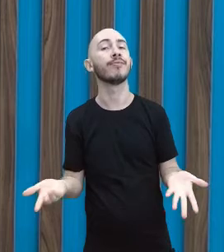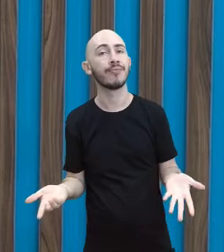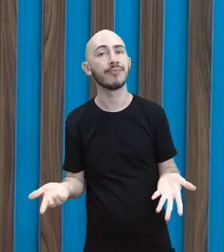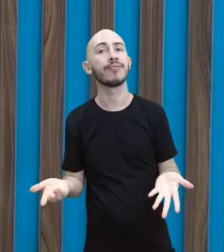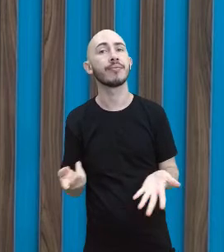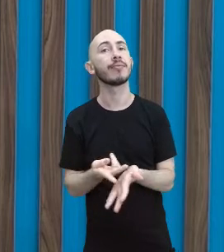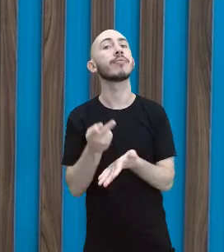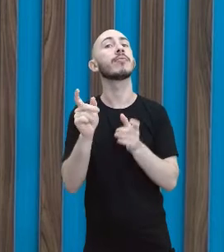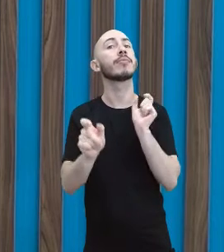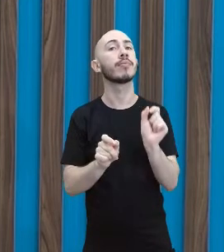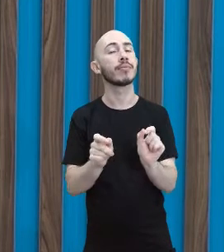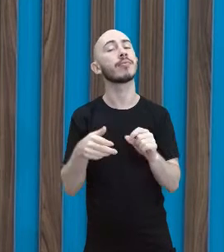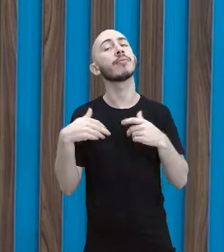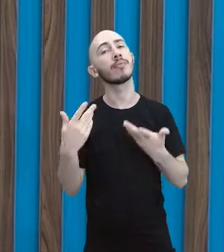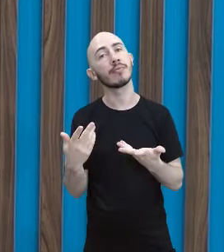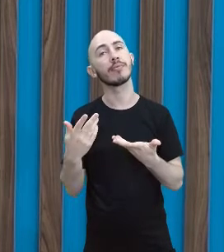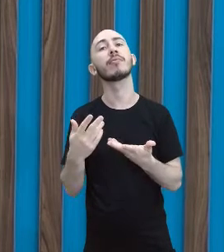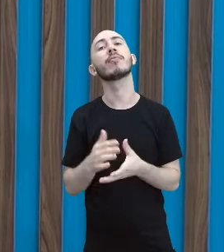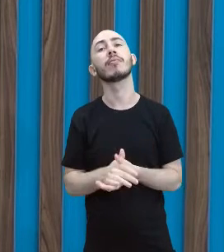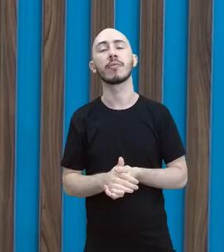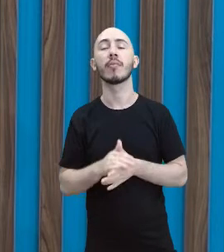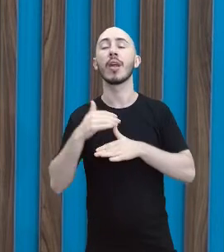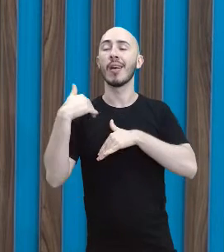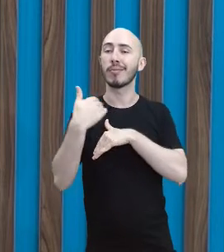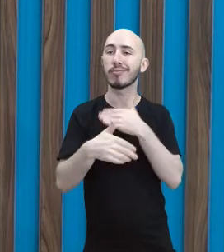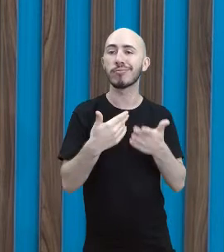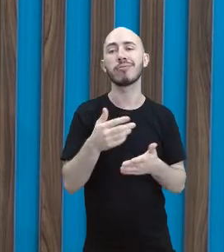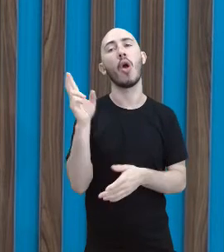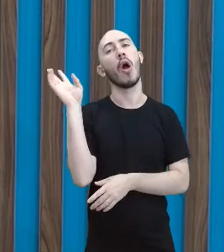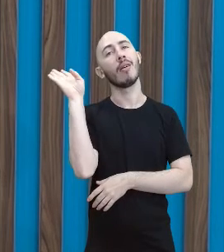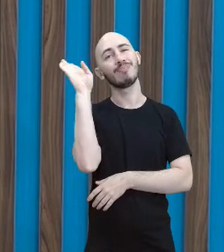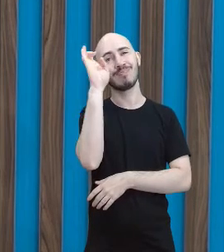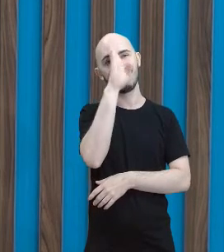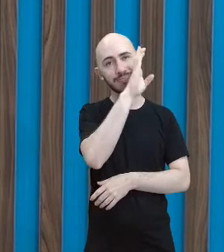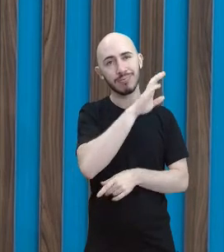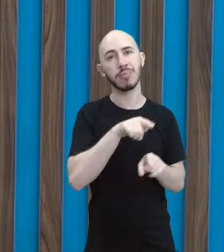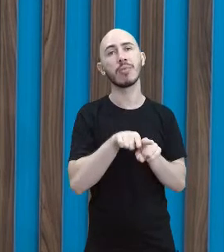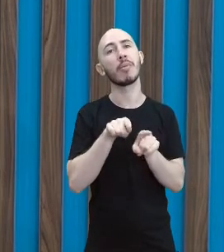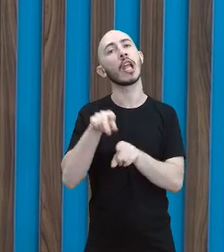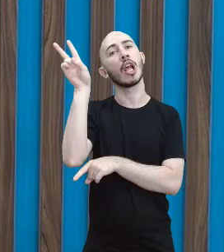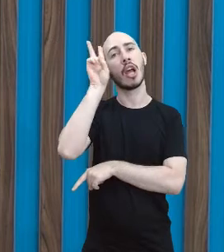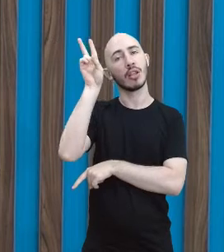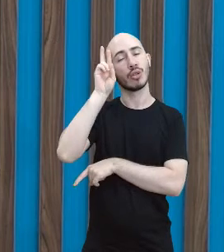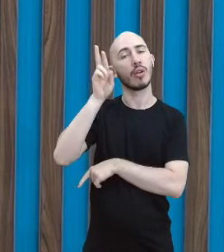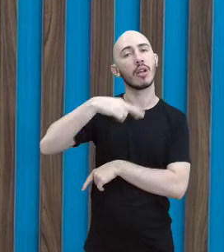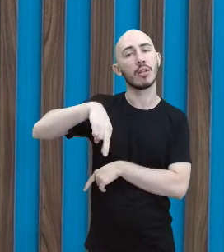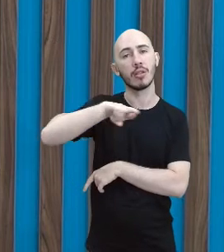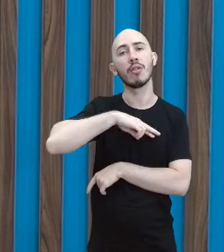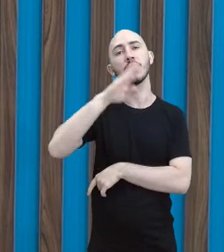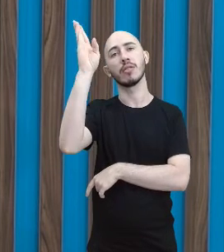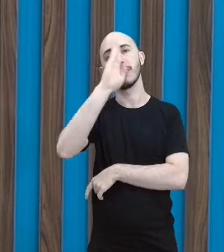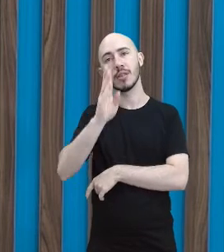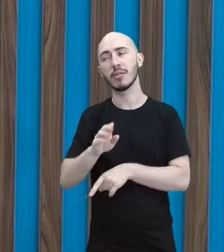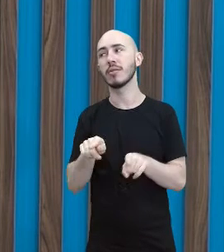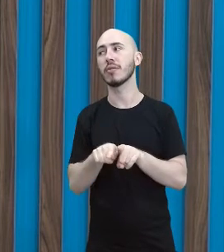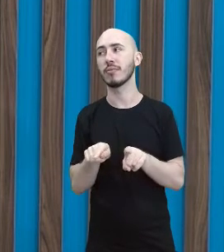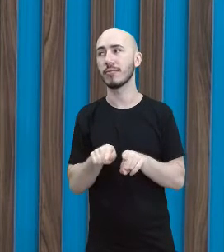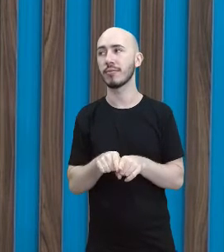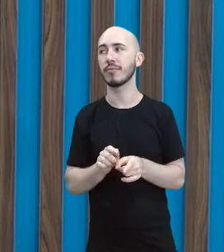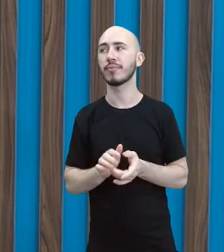Então é um processo muito complicado, né, da nossa história, um processo muito